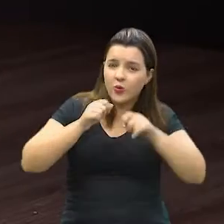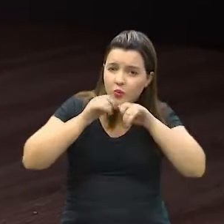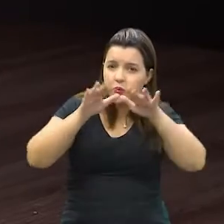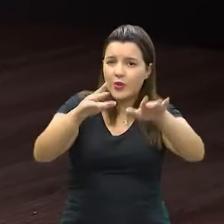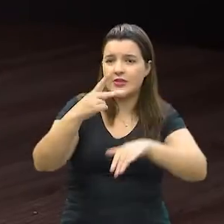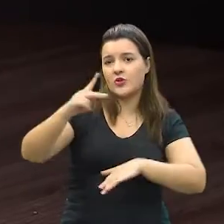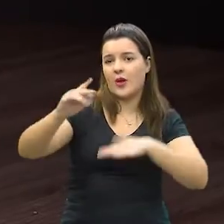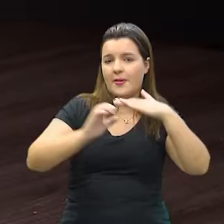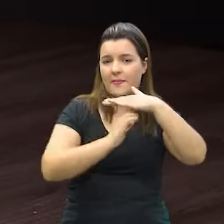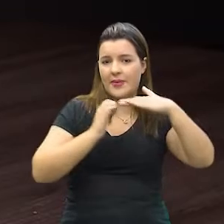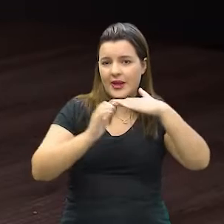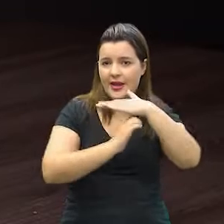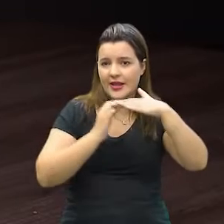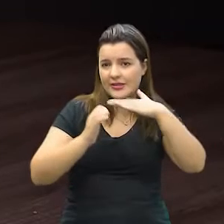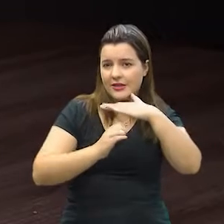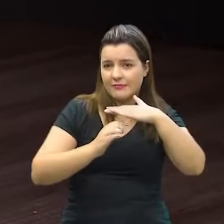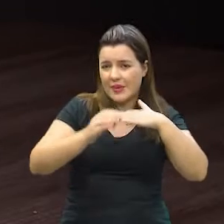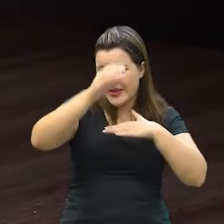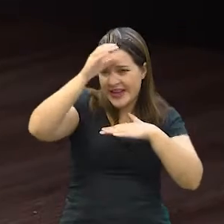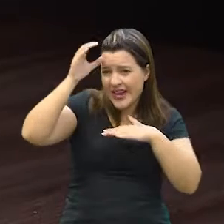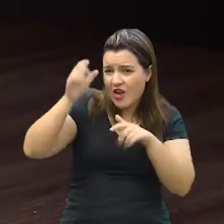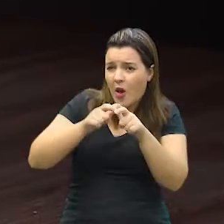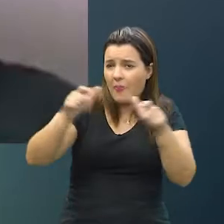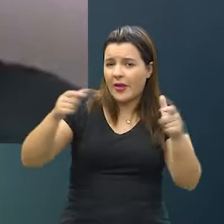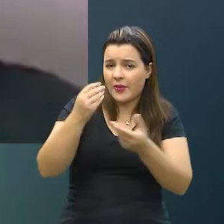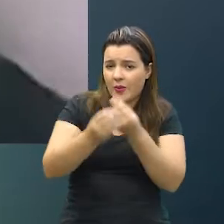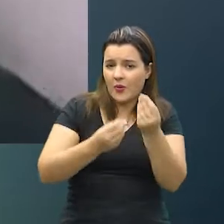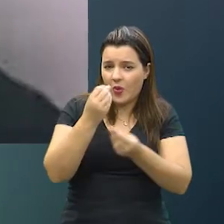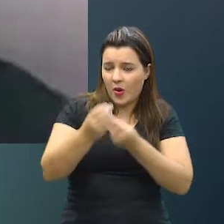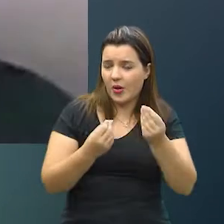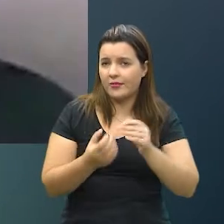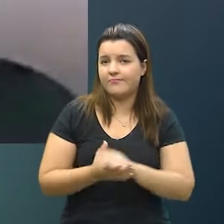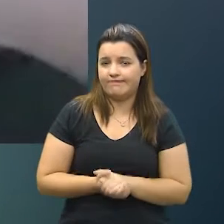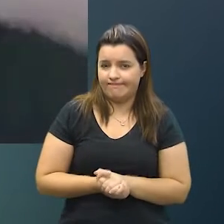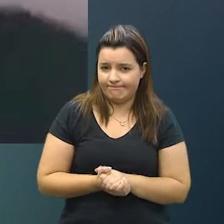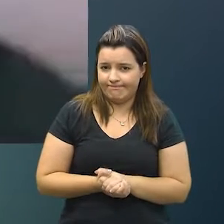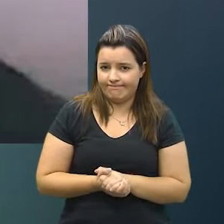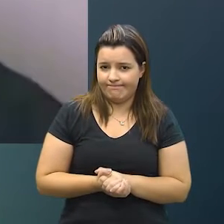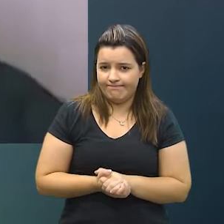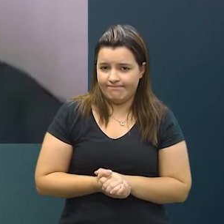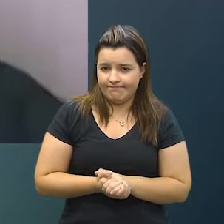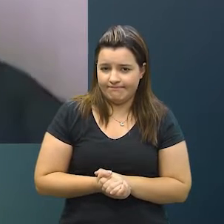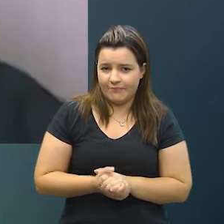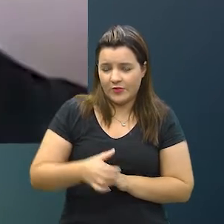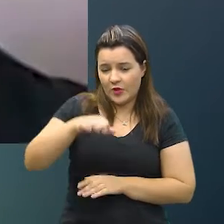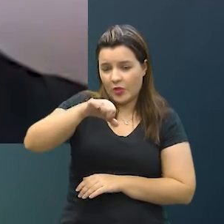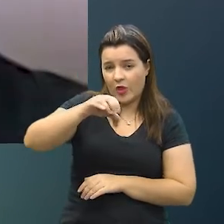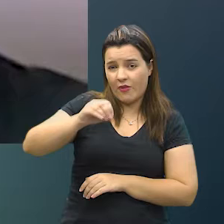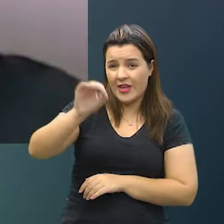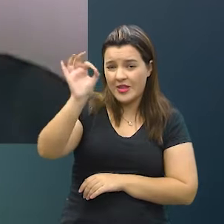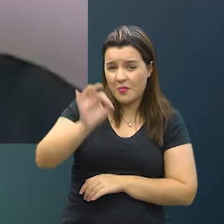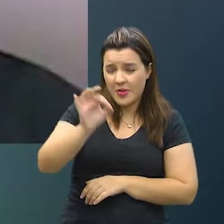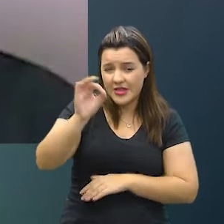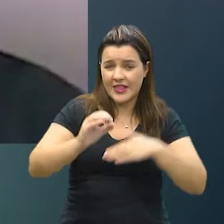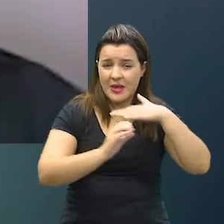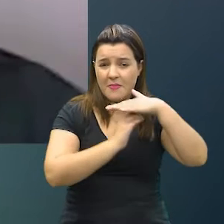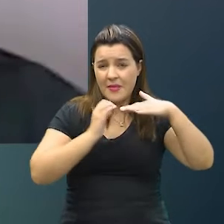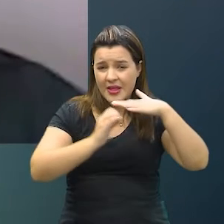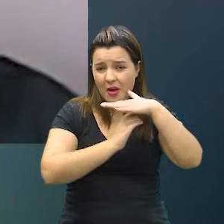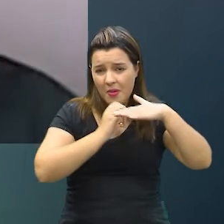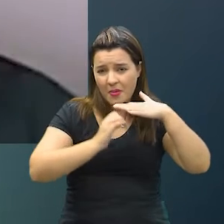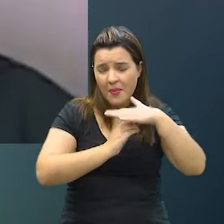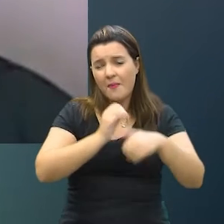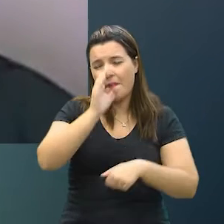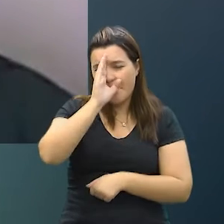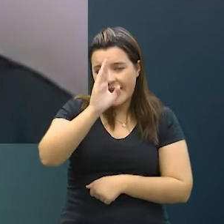de aumentar o cliente? Ainda é o boca a boca que manda? O nosso trabalho, e praticamente de 90% das empresas,